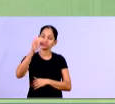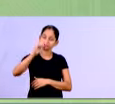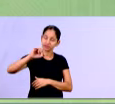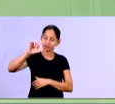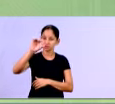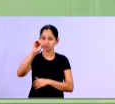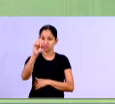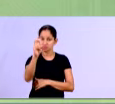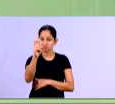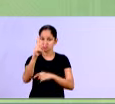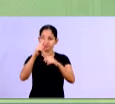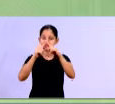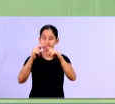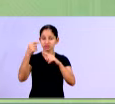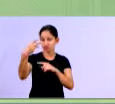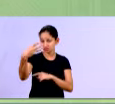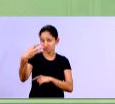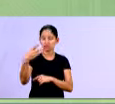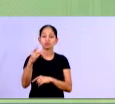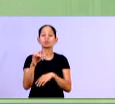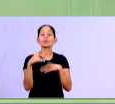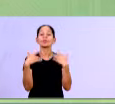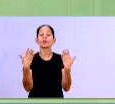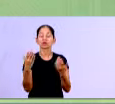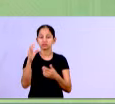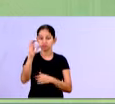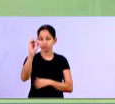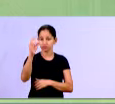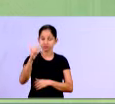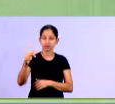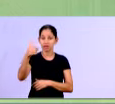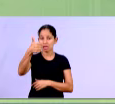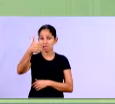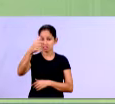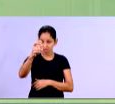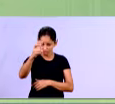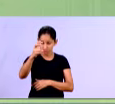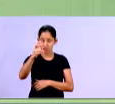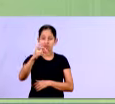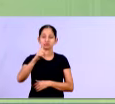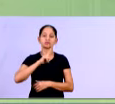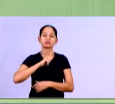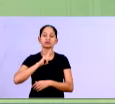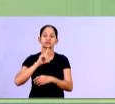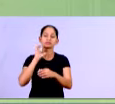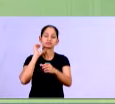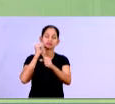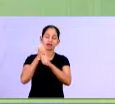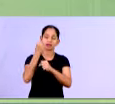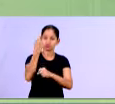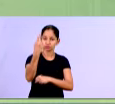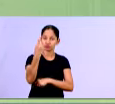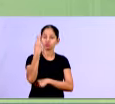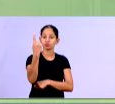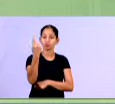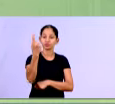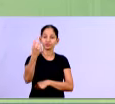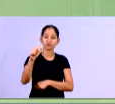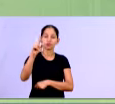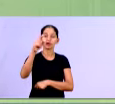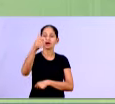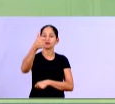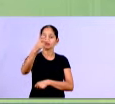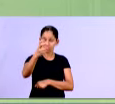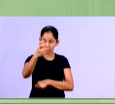0,05 vezes 3. Isso vai dar 0,15. Mais 1 vai dar 1,15.